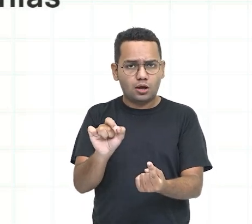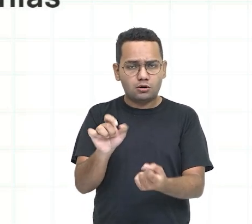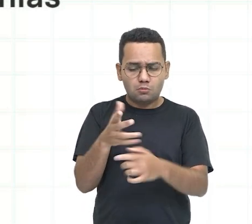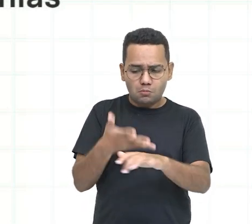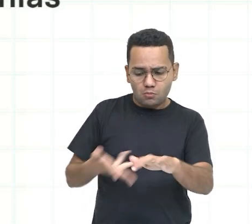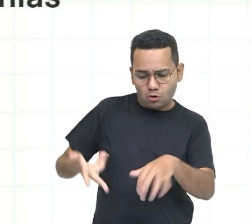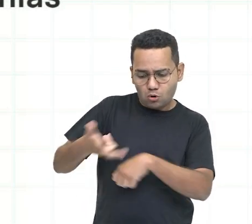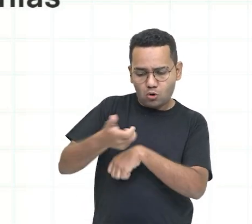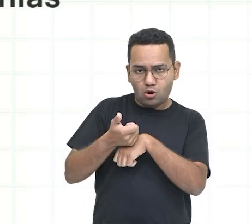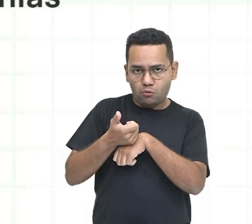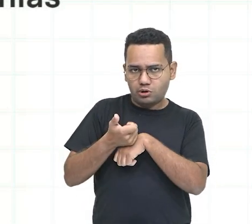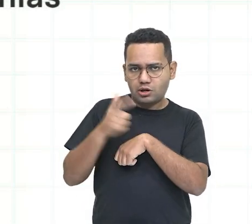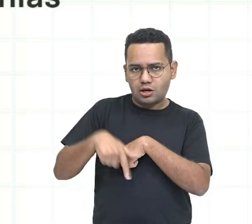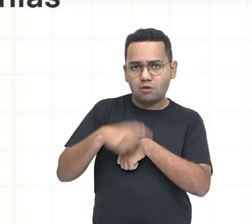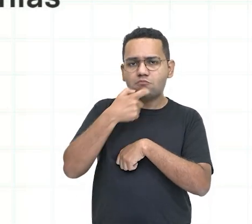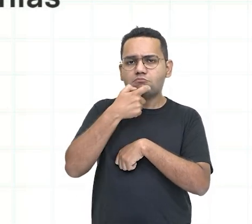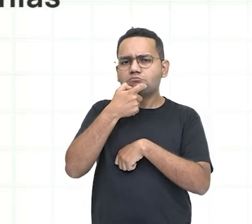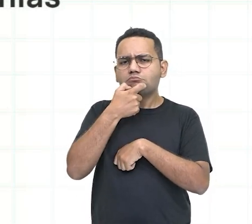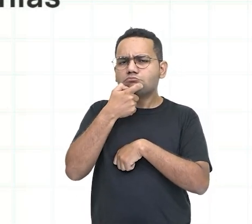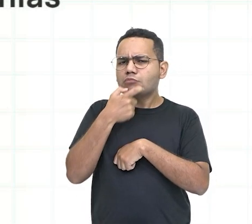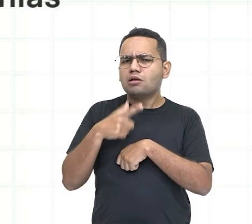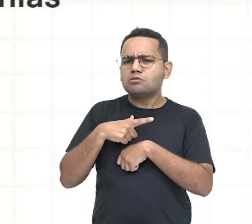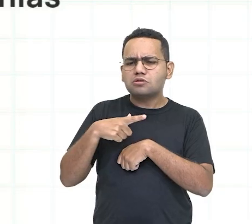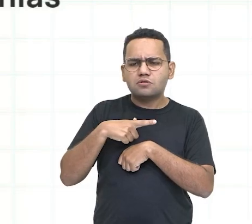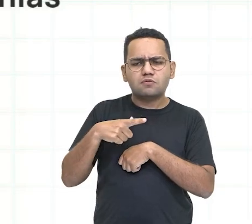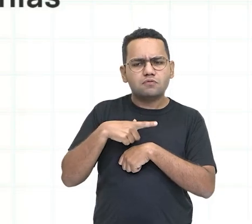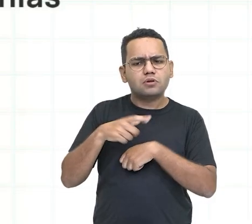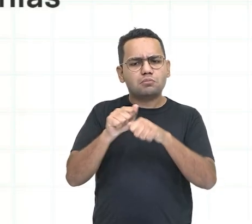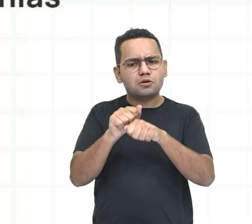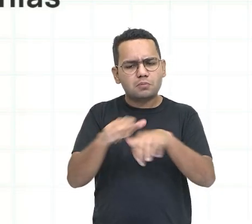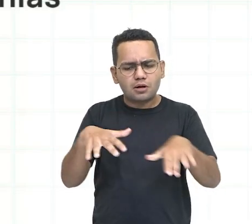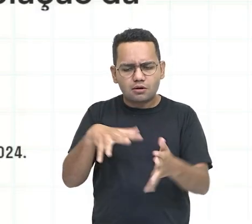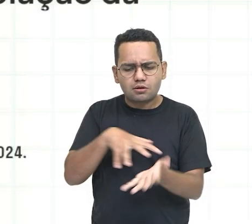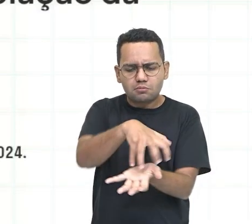colônias africanas? Vamos observar as opções. Vamos lá.